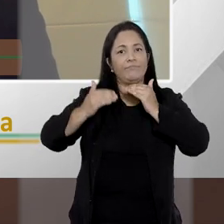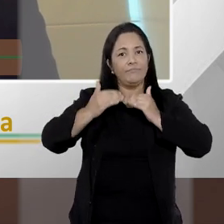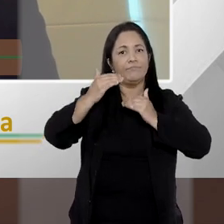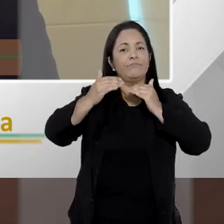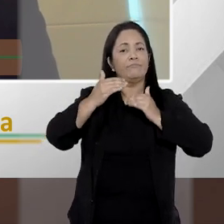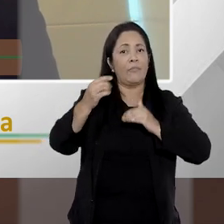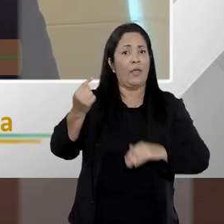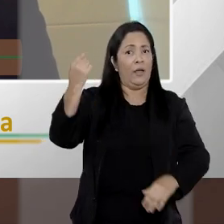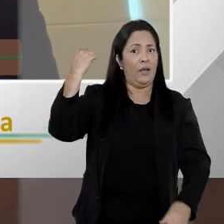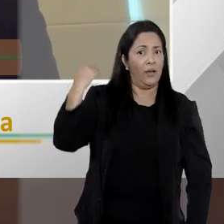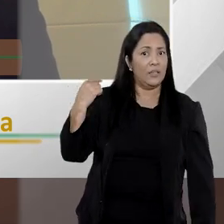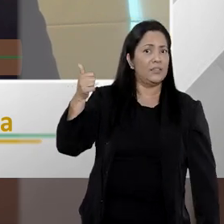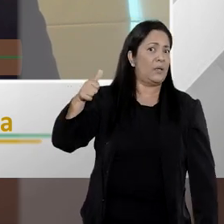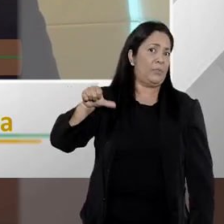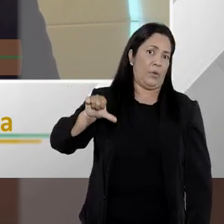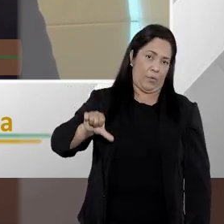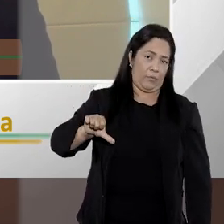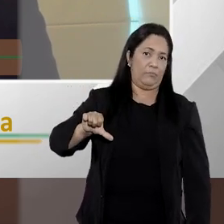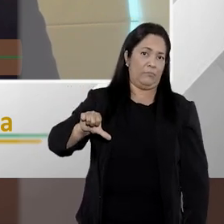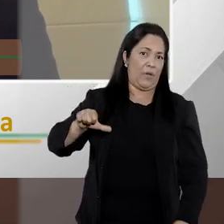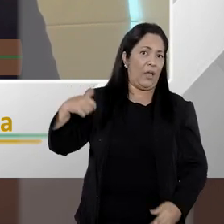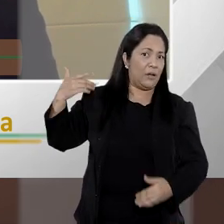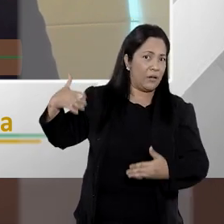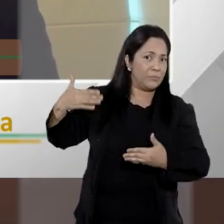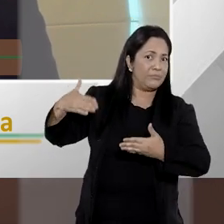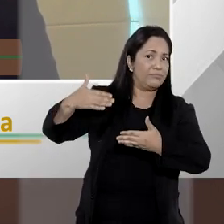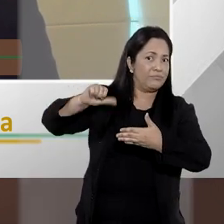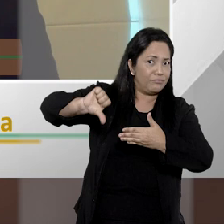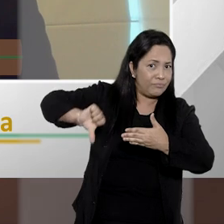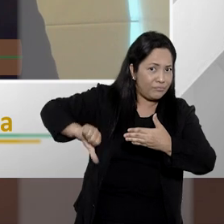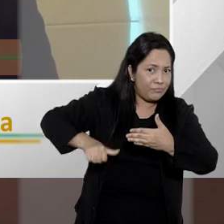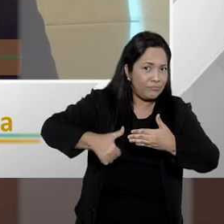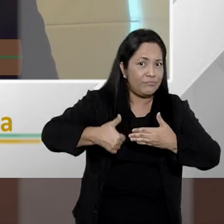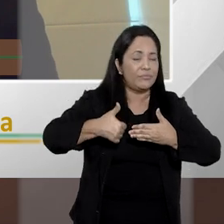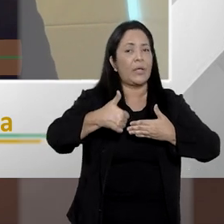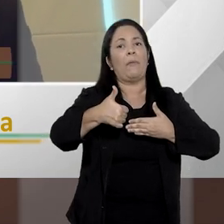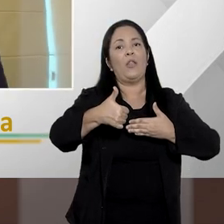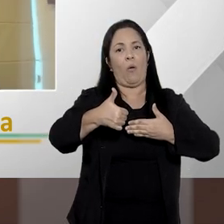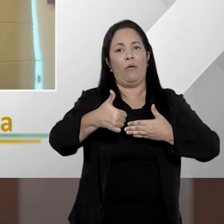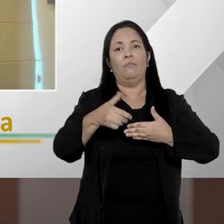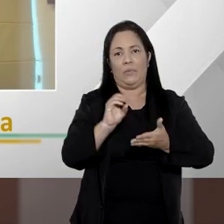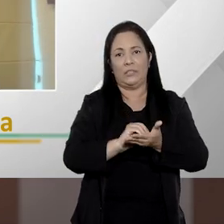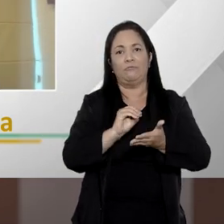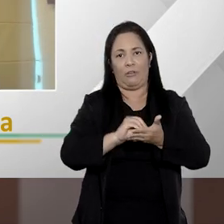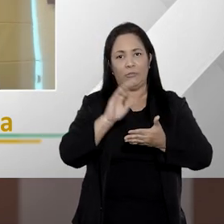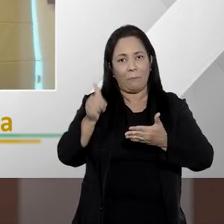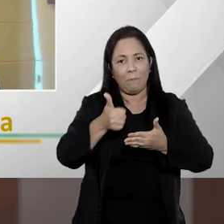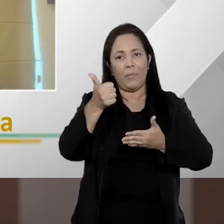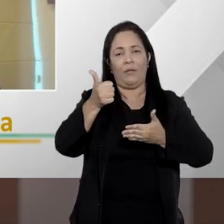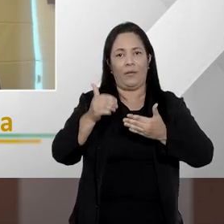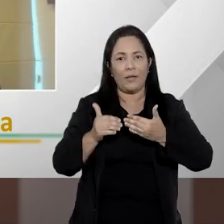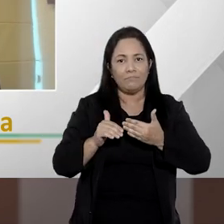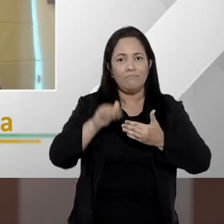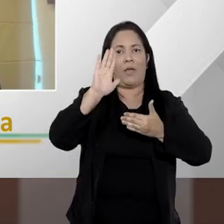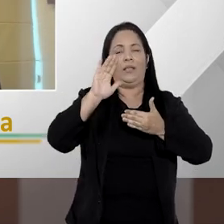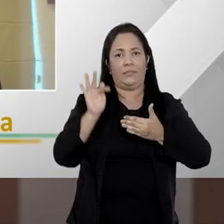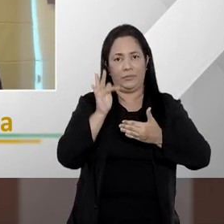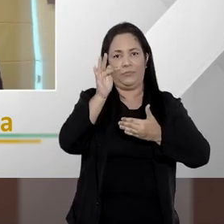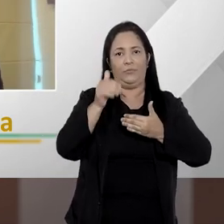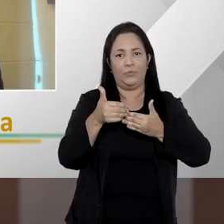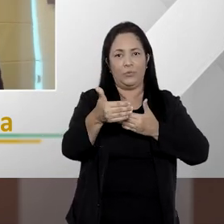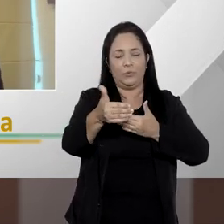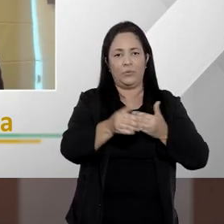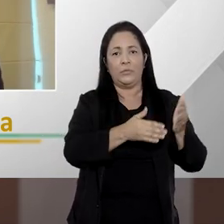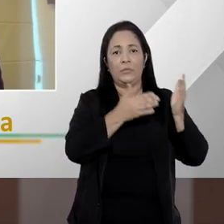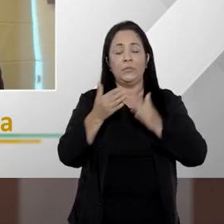estamos seguindo. Já foi pior, estamos tentando avançar. E você, professor Flávio, qual a sua percepção